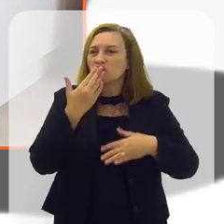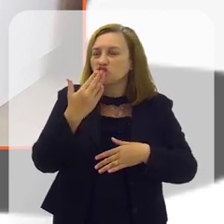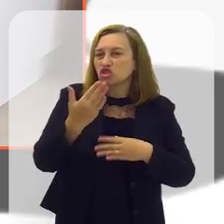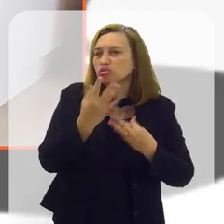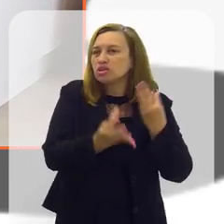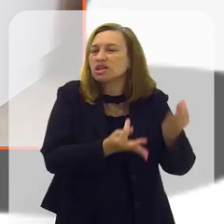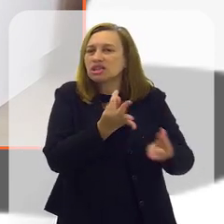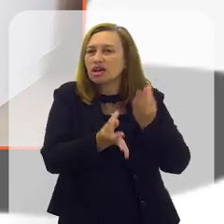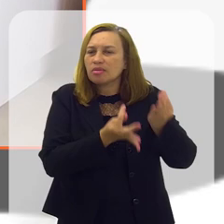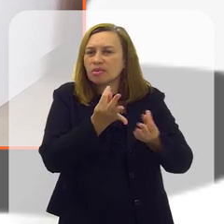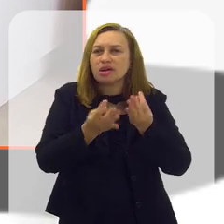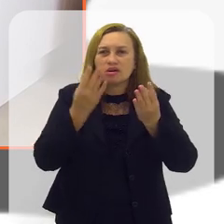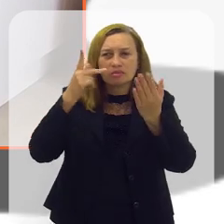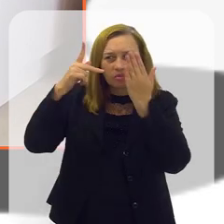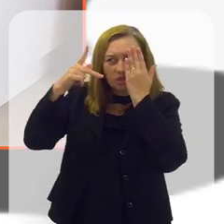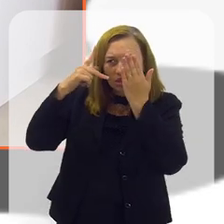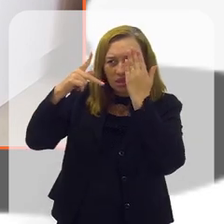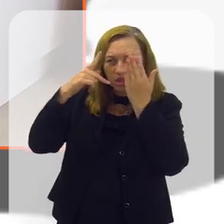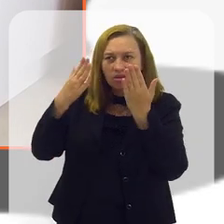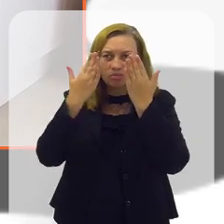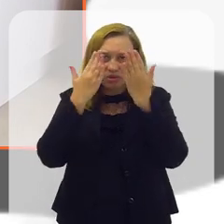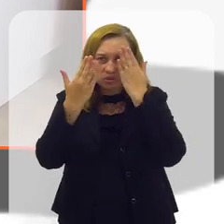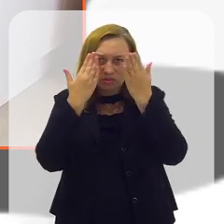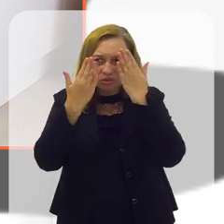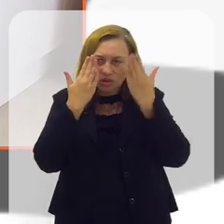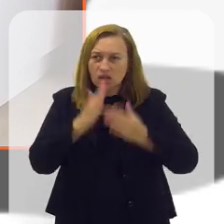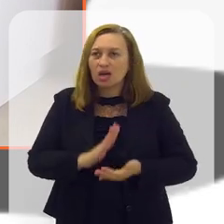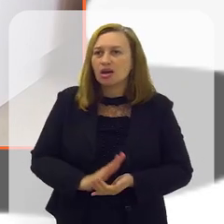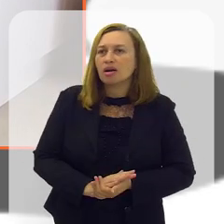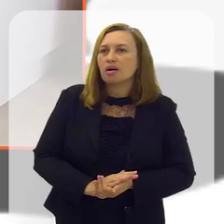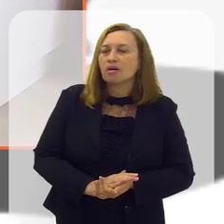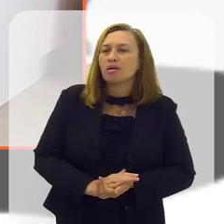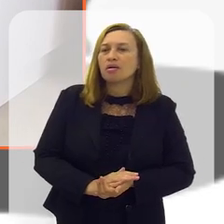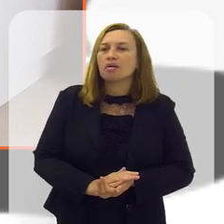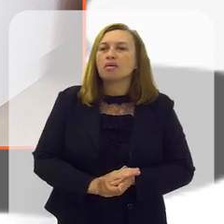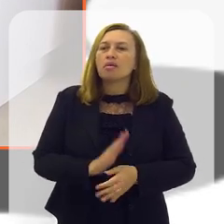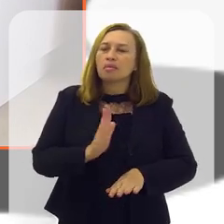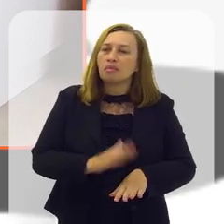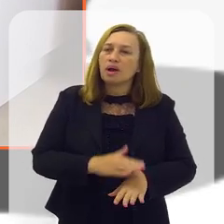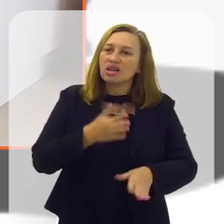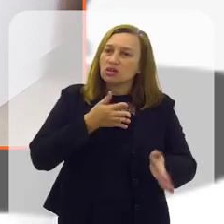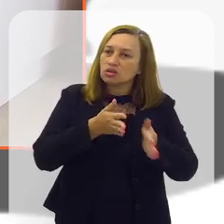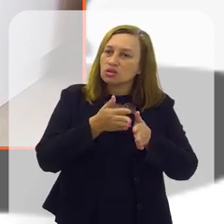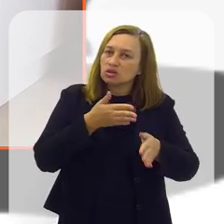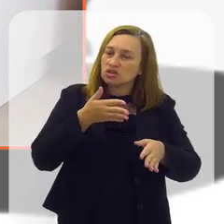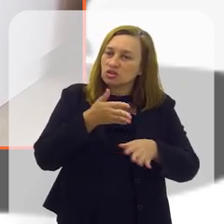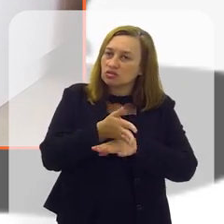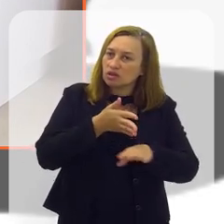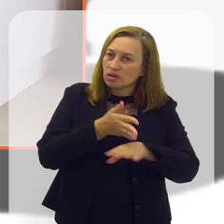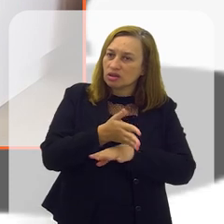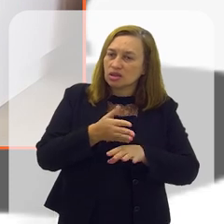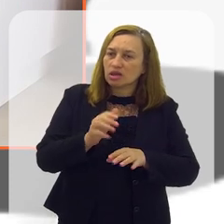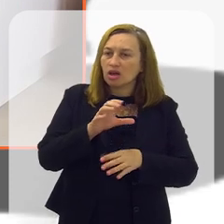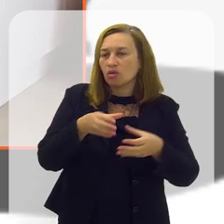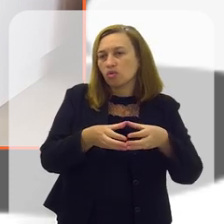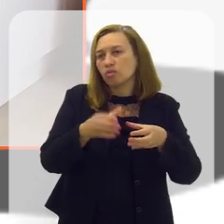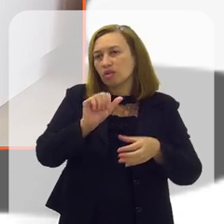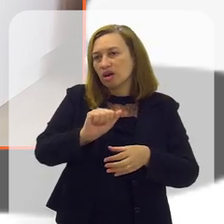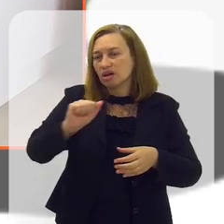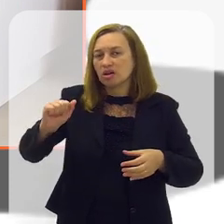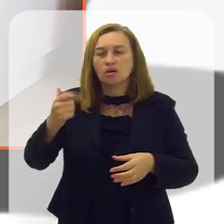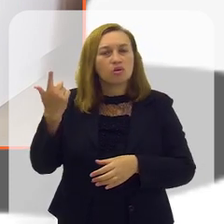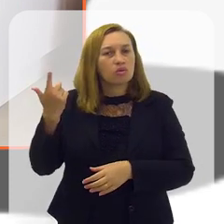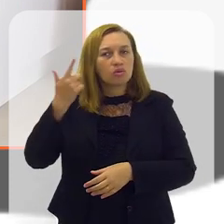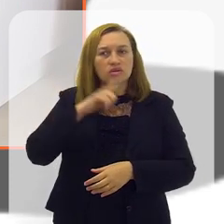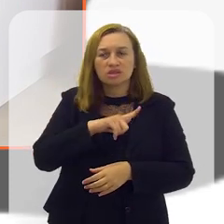tipo de tratamento com a psiquiatria, com a psicologia, mas que frequentam Alcoólicos Anônimos, alcançam